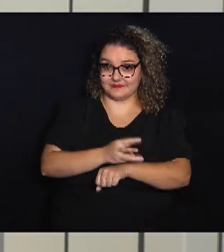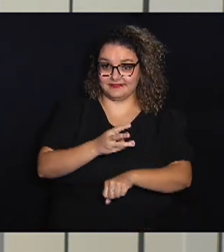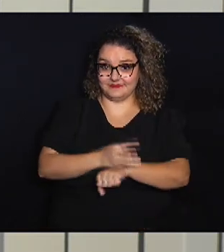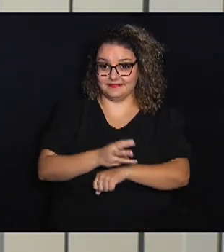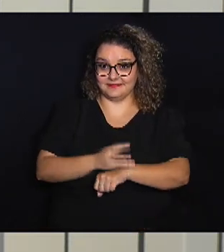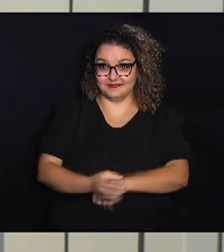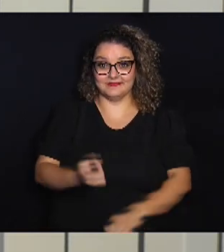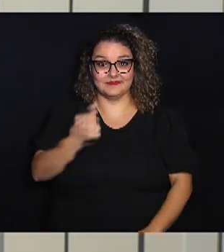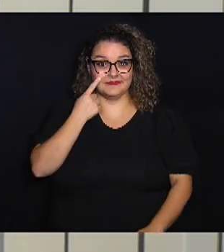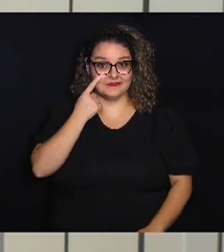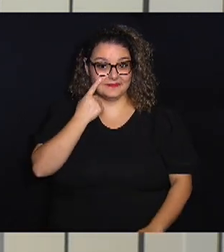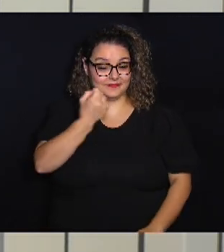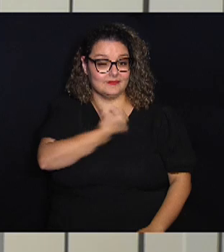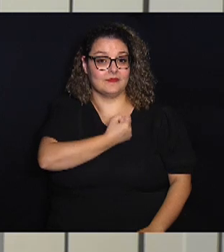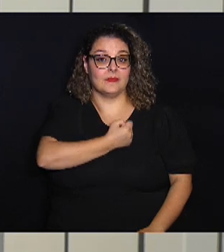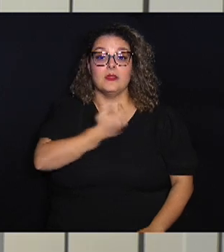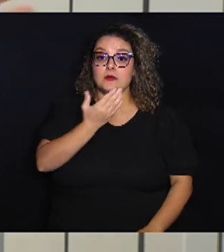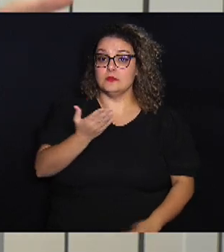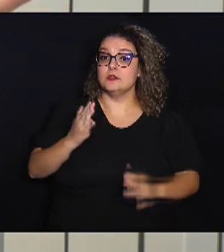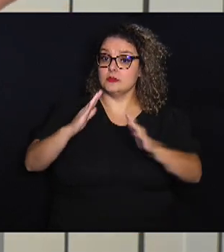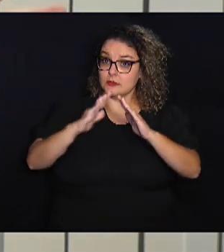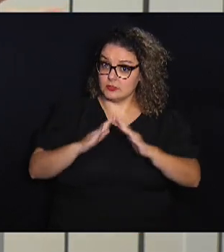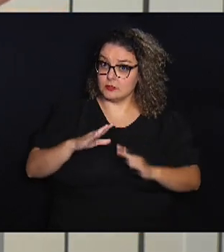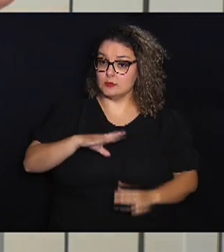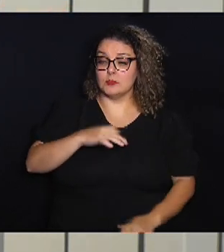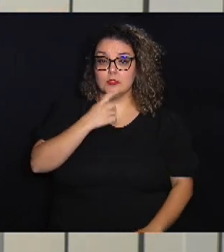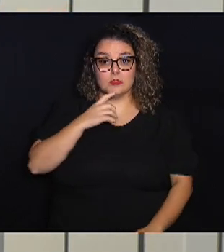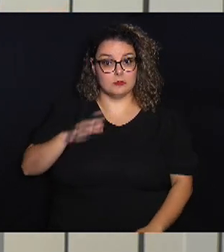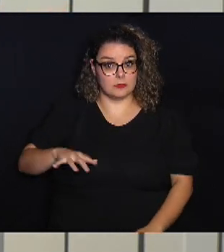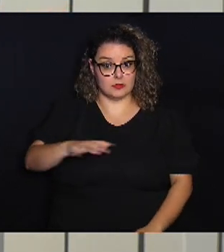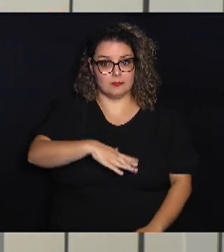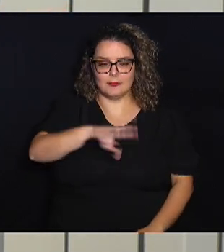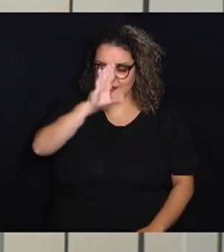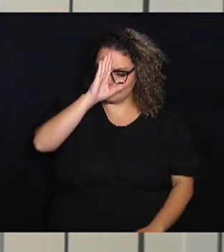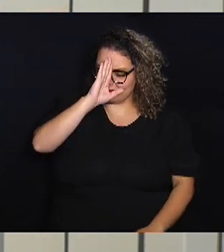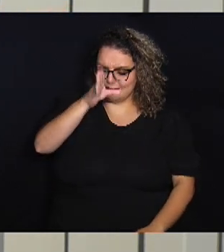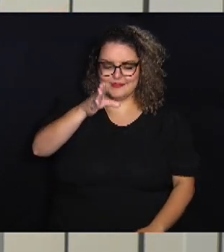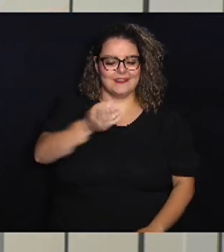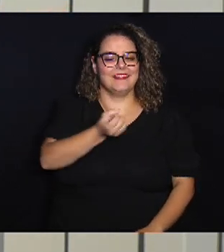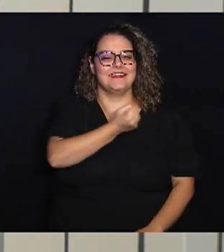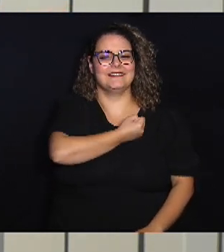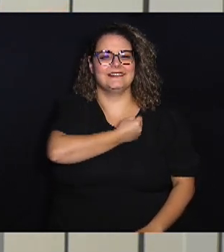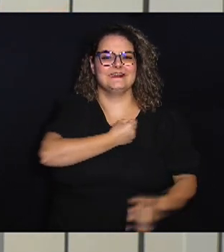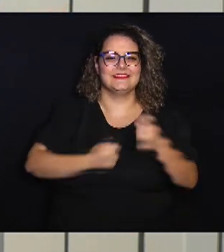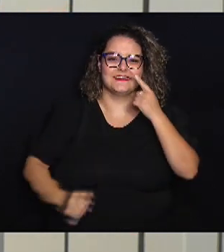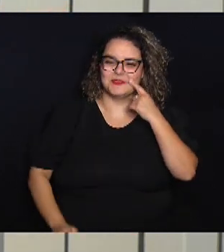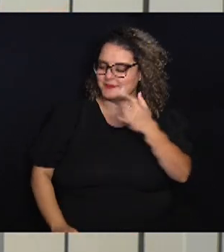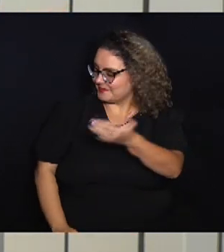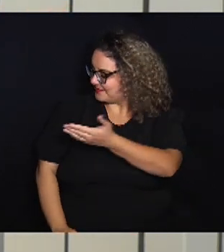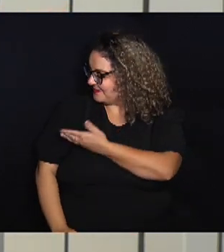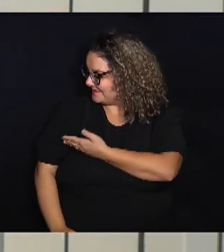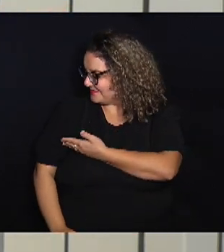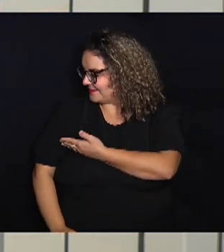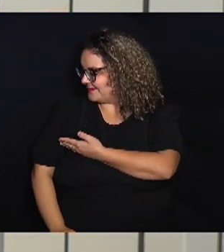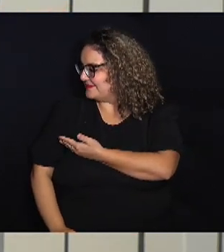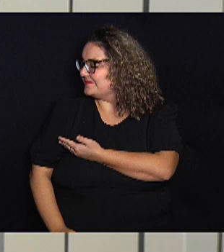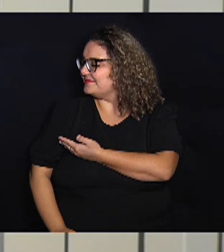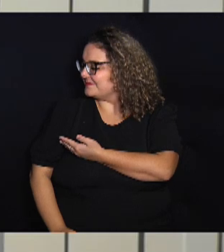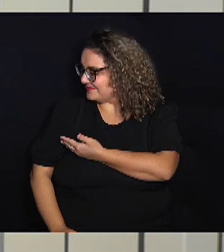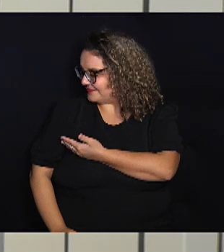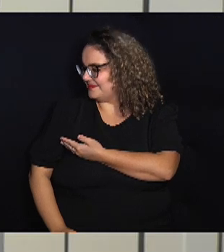WhatsApp. 19 é o nosso DDD. Para você que é de Campinas e região, pode ir direto no